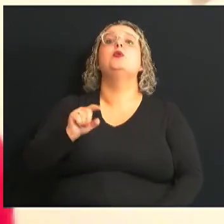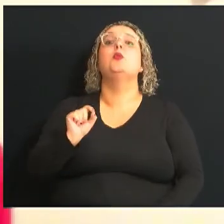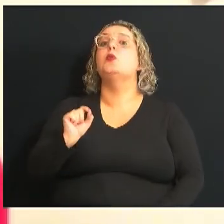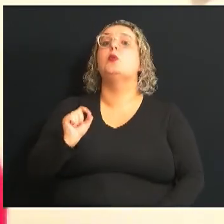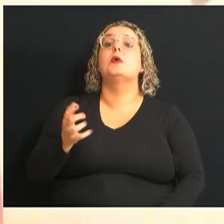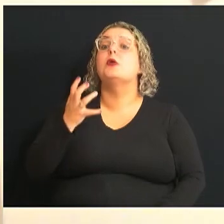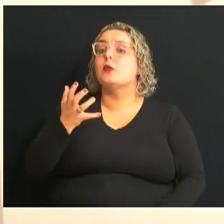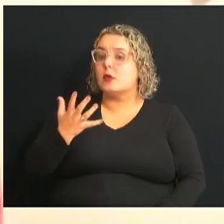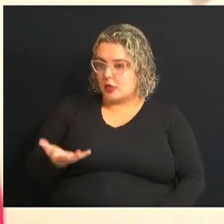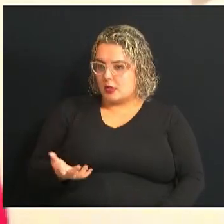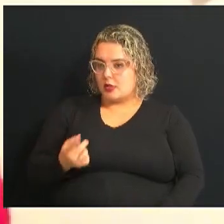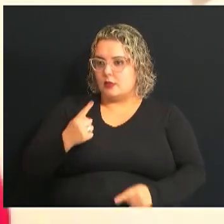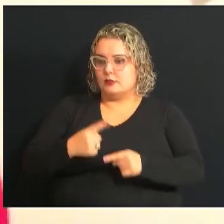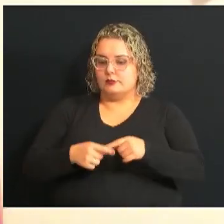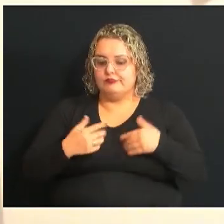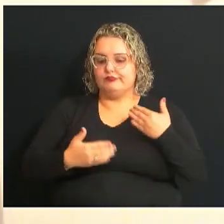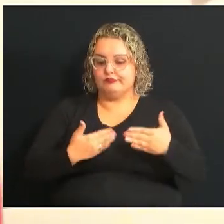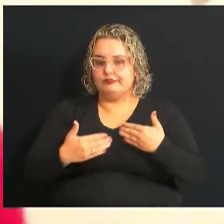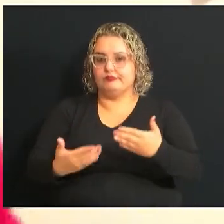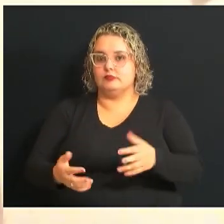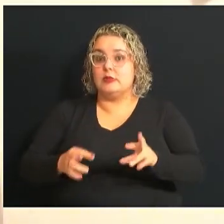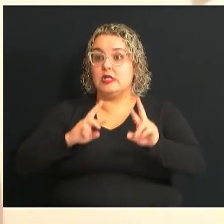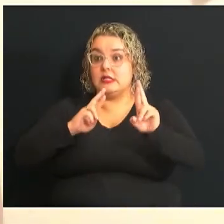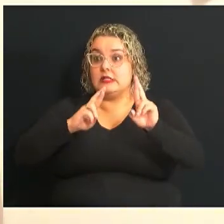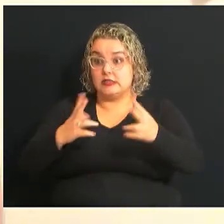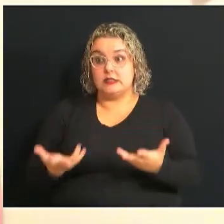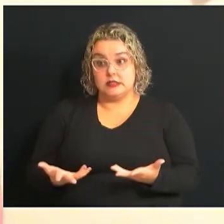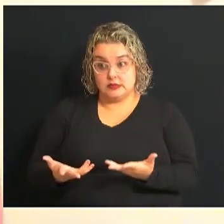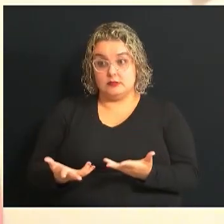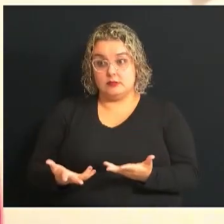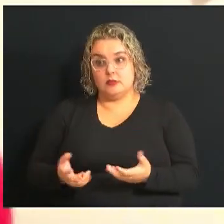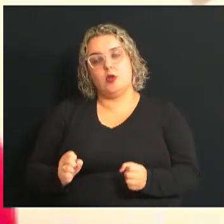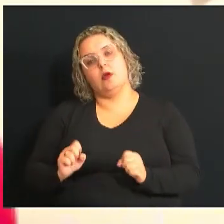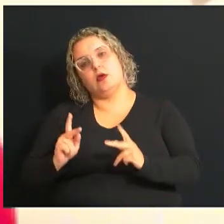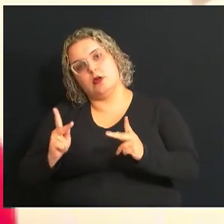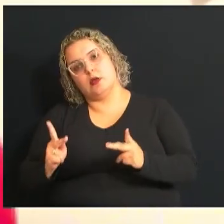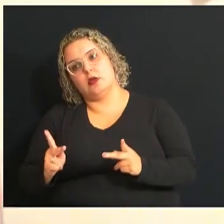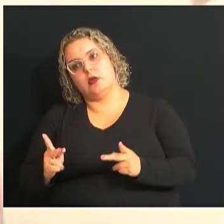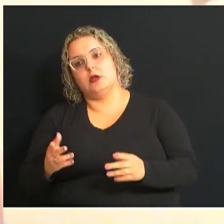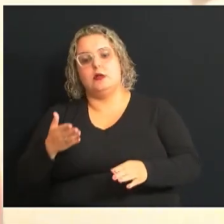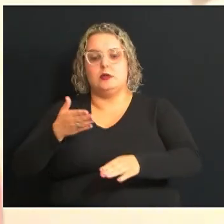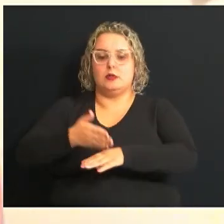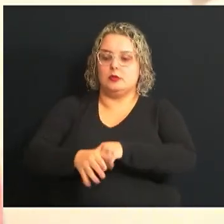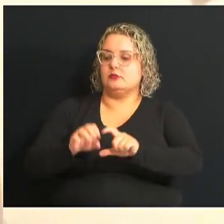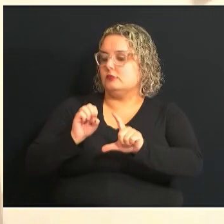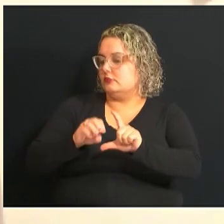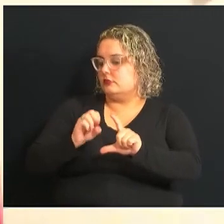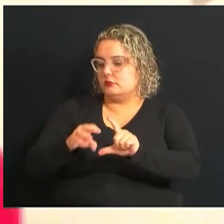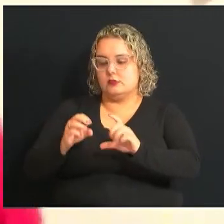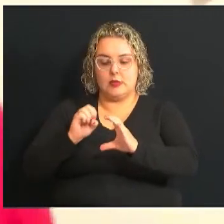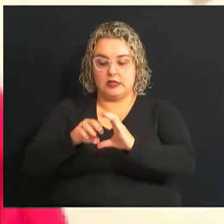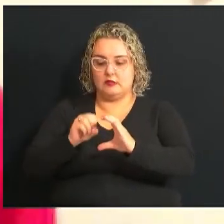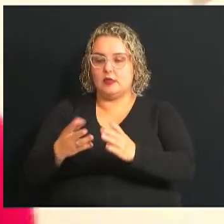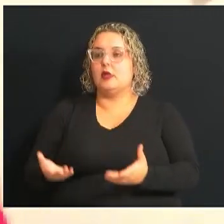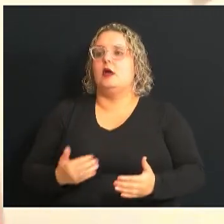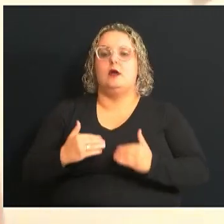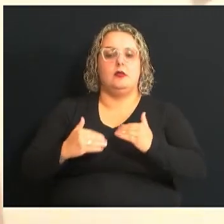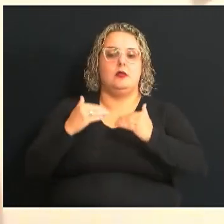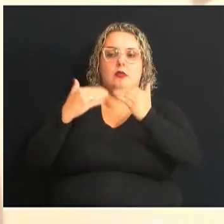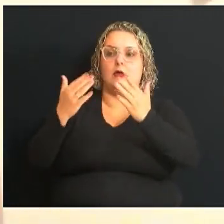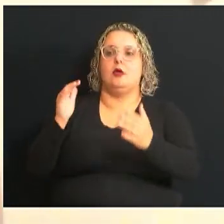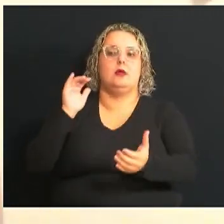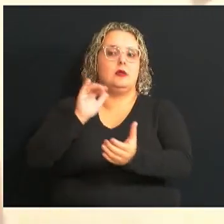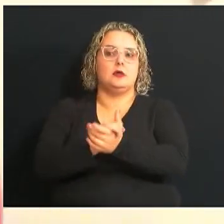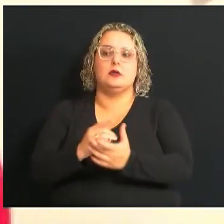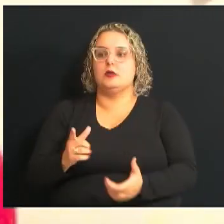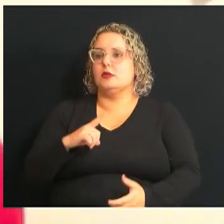eu estava indo naquela das expectativas, né? Então eu entrei na TV Globo, e aí eu fui sendo promovida, e aí eu casei, e aí eu tive